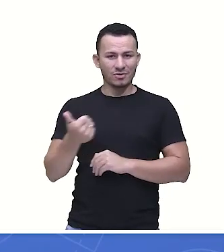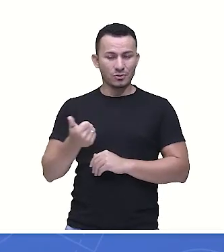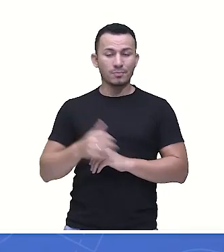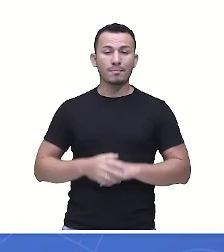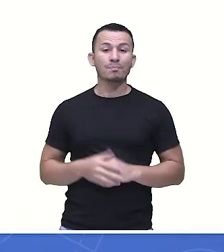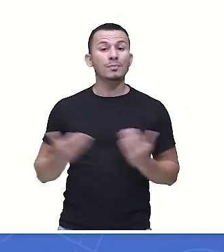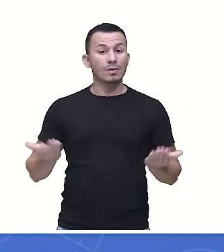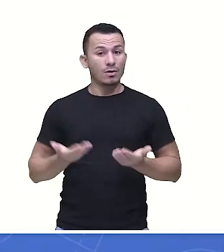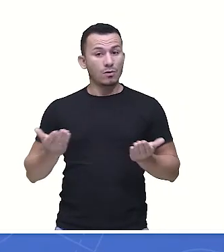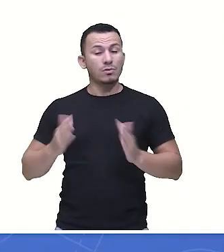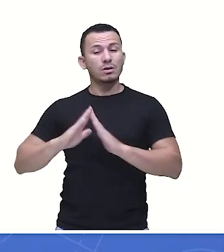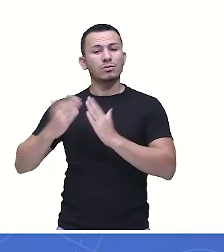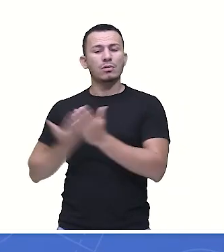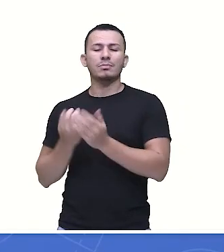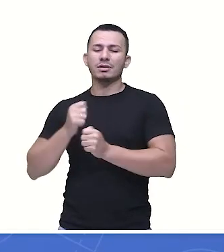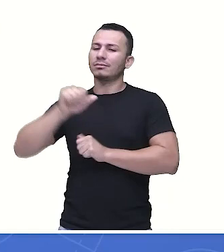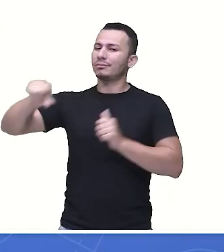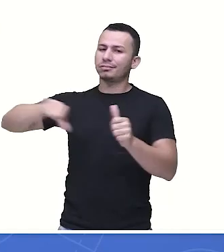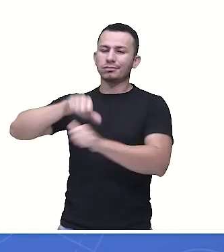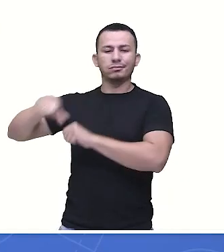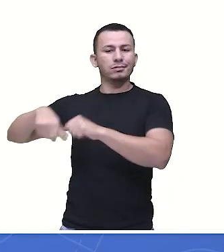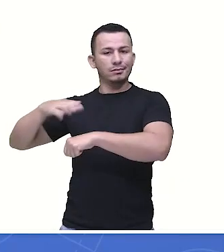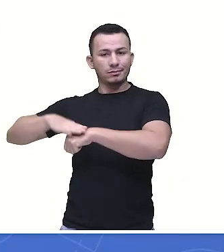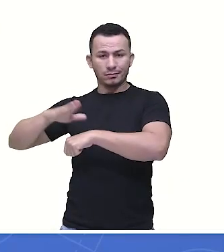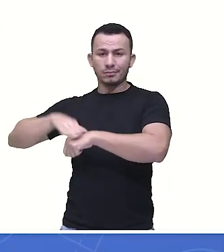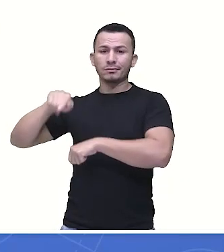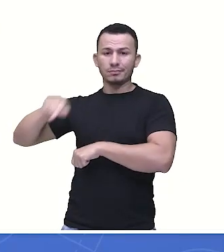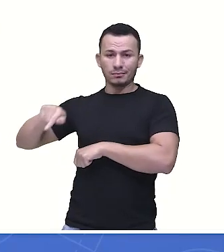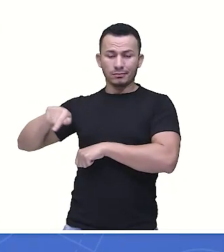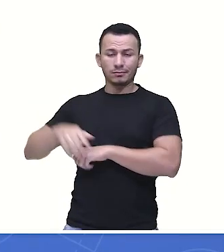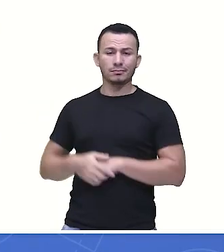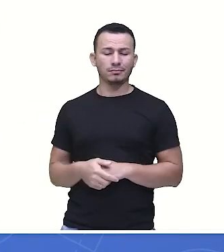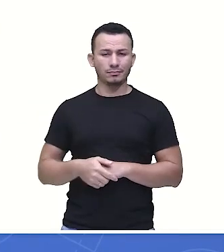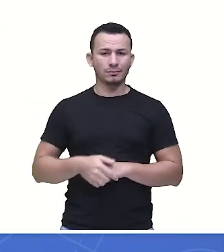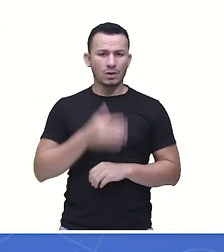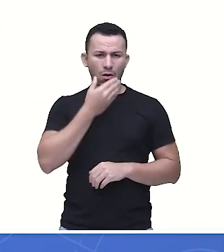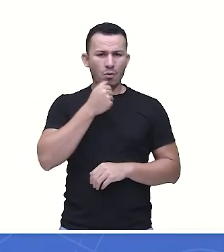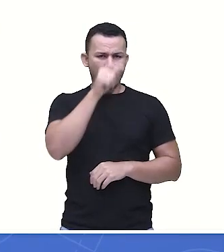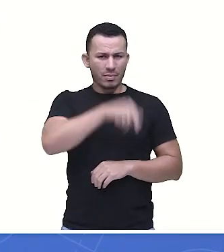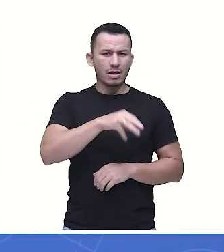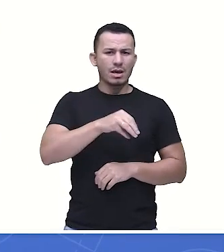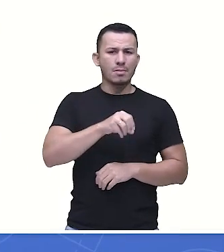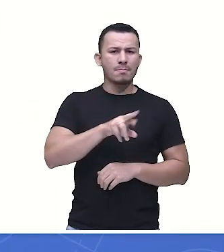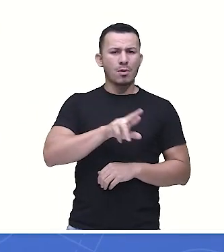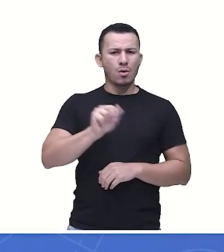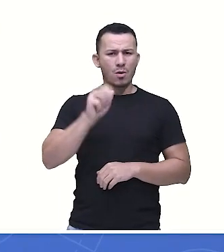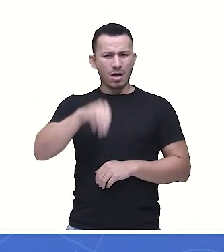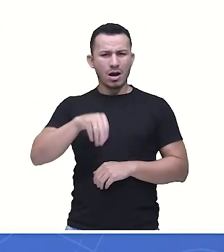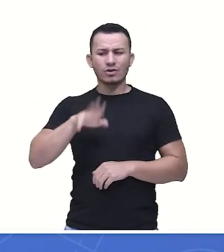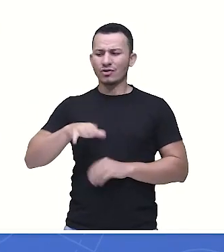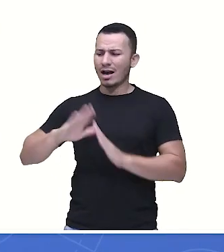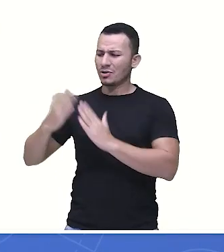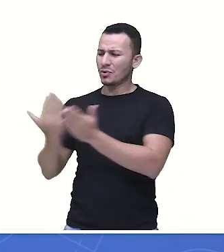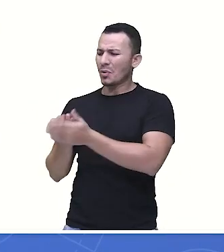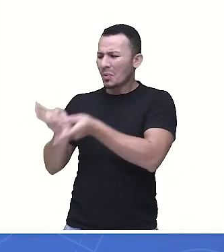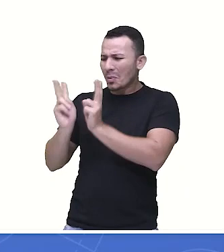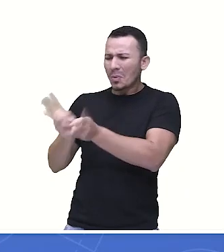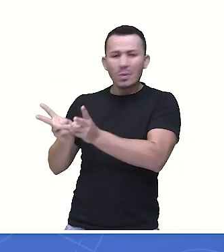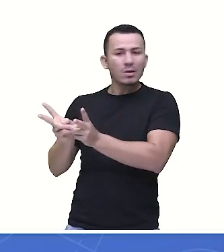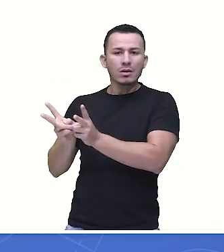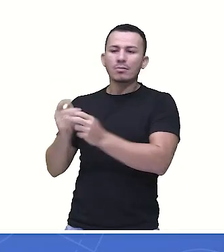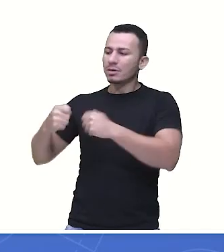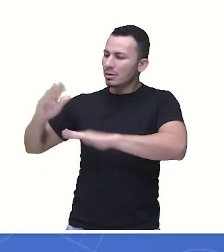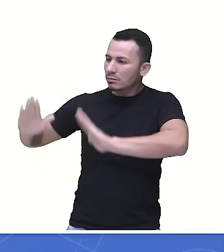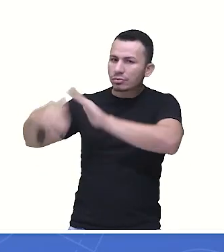é preciso que a escola mude, né? Segundo o Mohan, a escola estava muito ultrapassada, é preciso que a escola